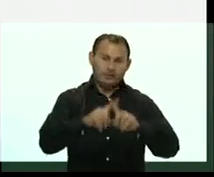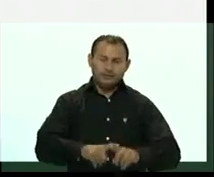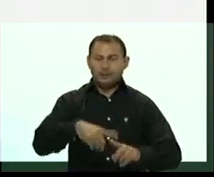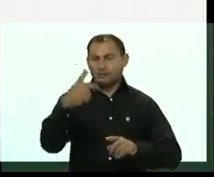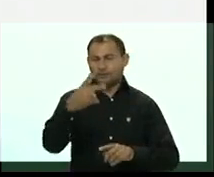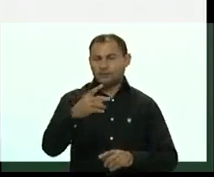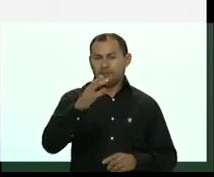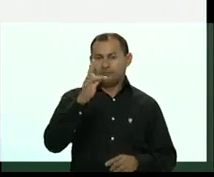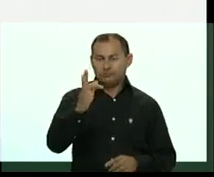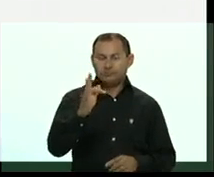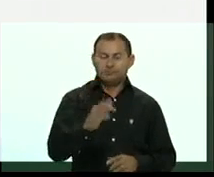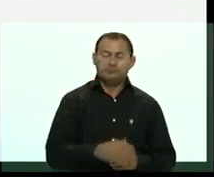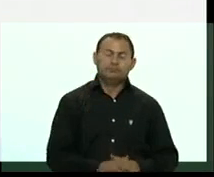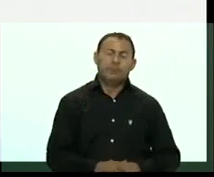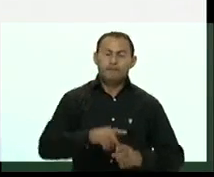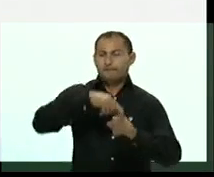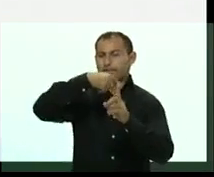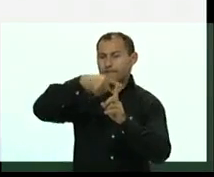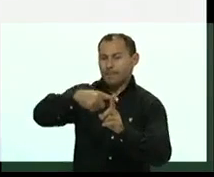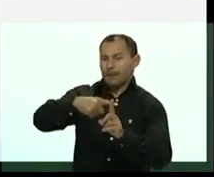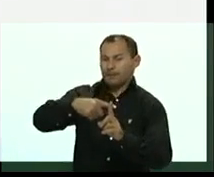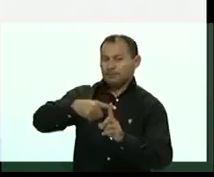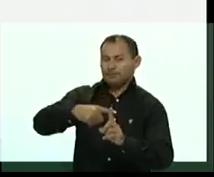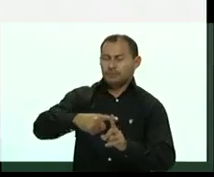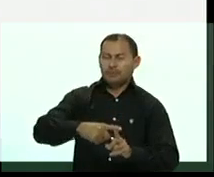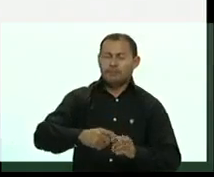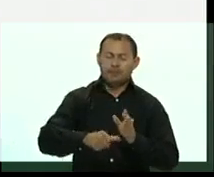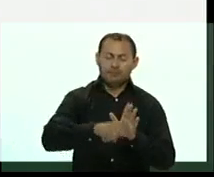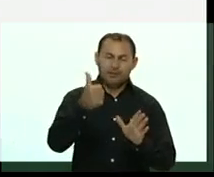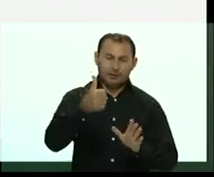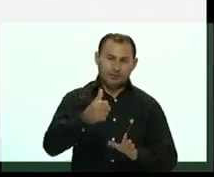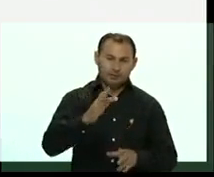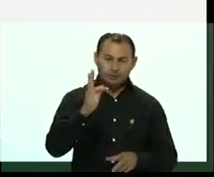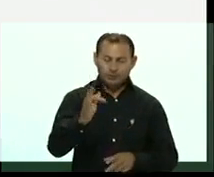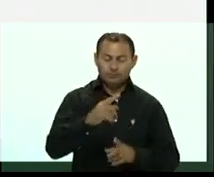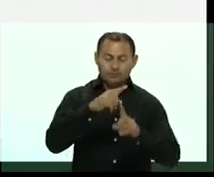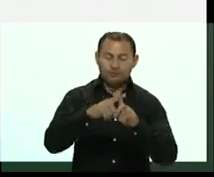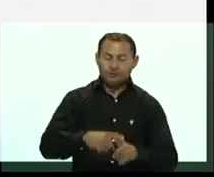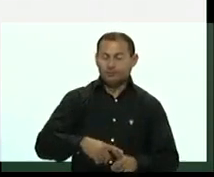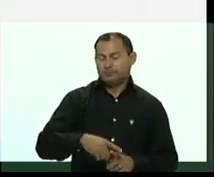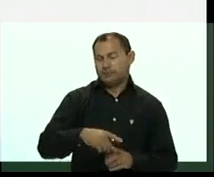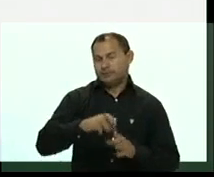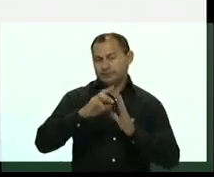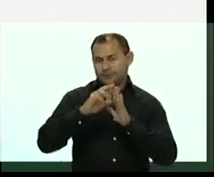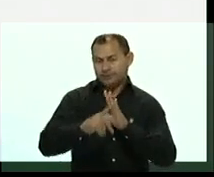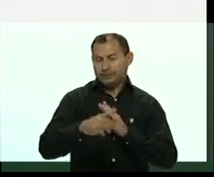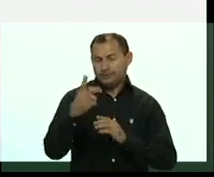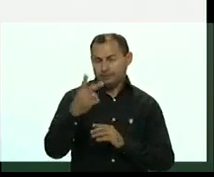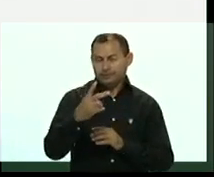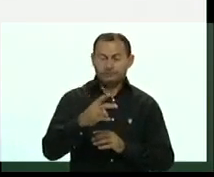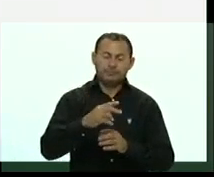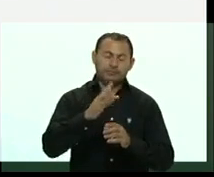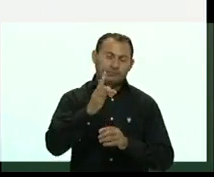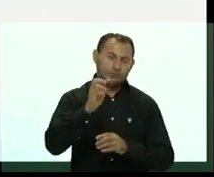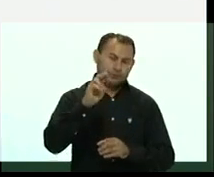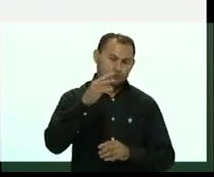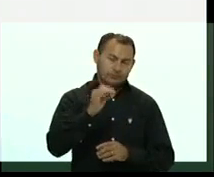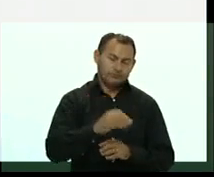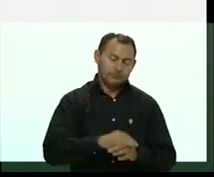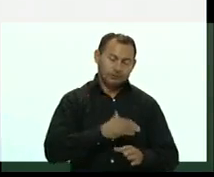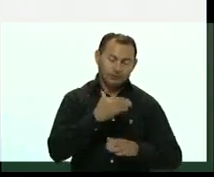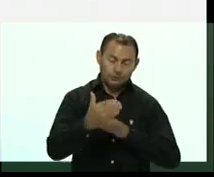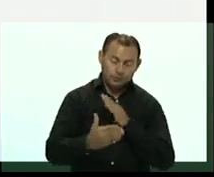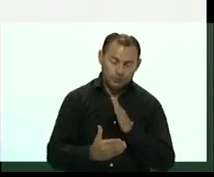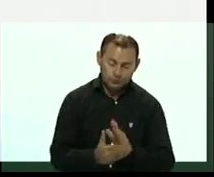a segunda função, mais a primeira função vezes a derivada da segunda. Tudo isso no